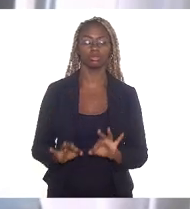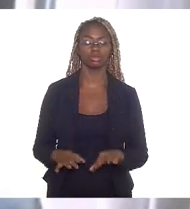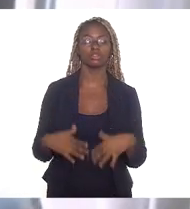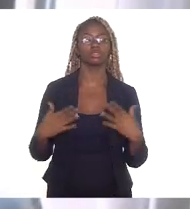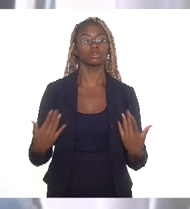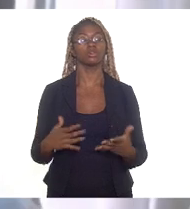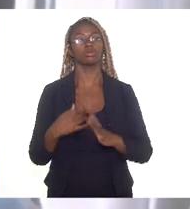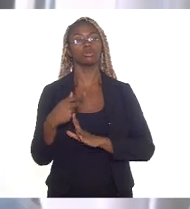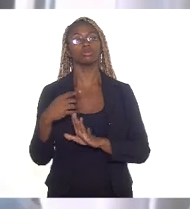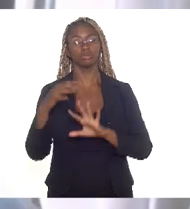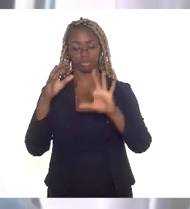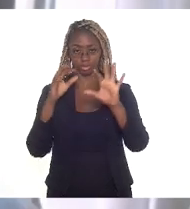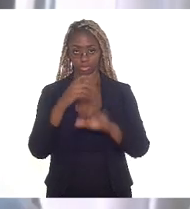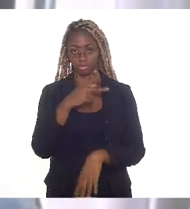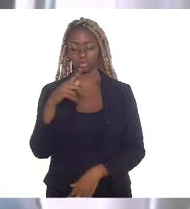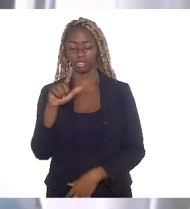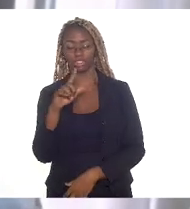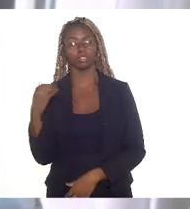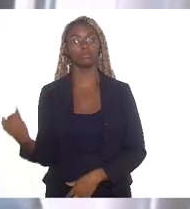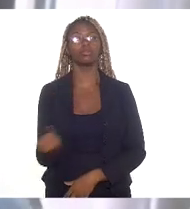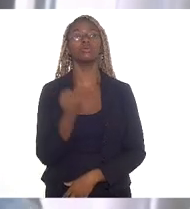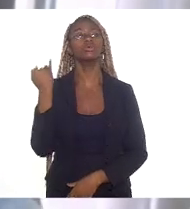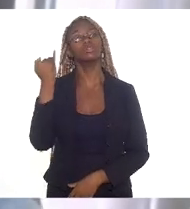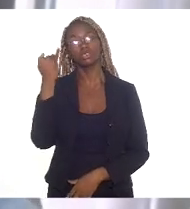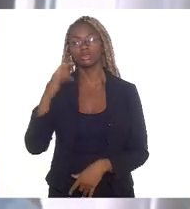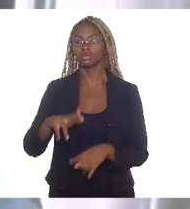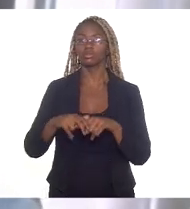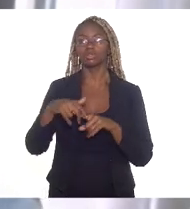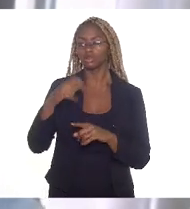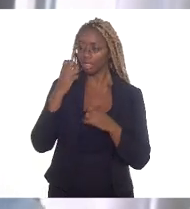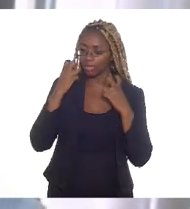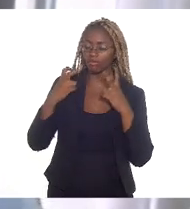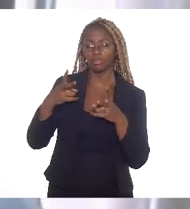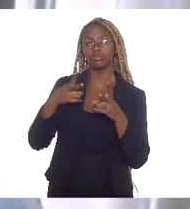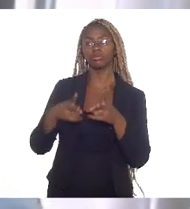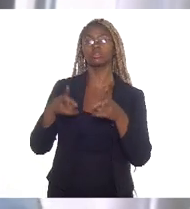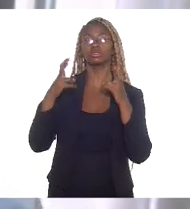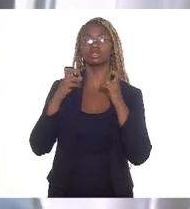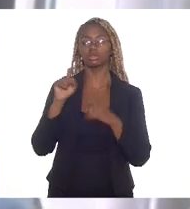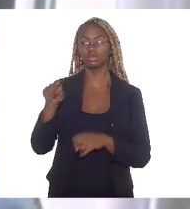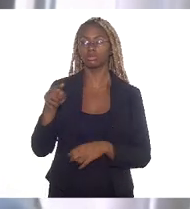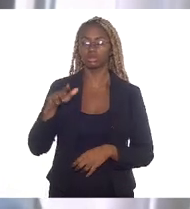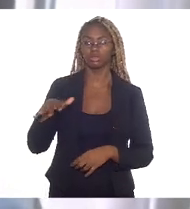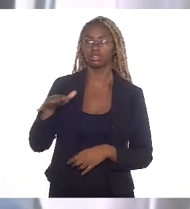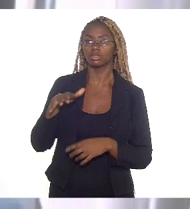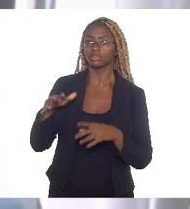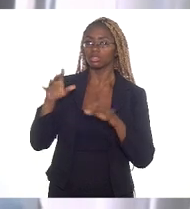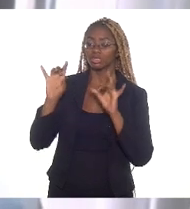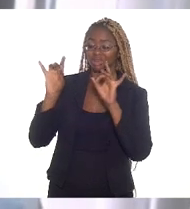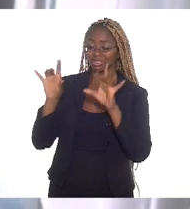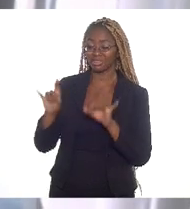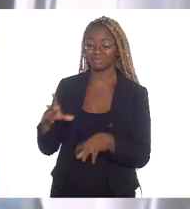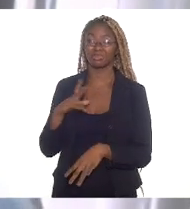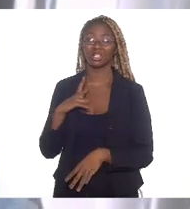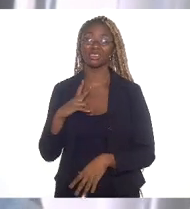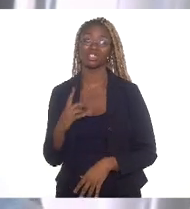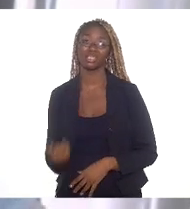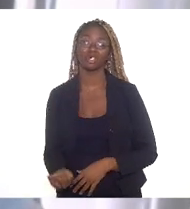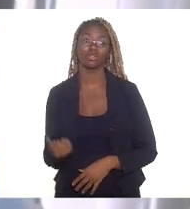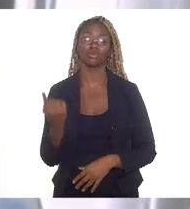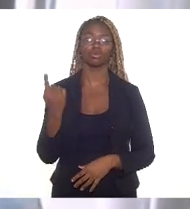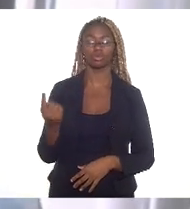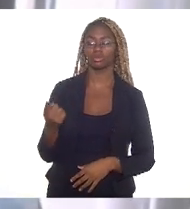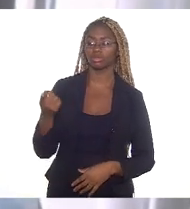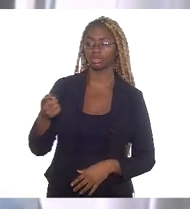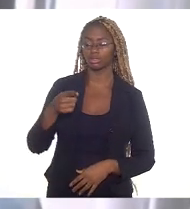muito importante, porque, na verdade, reconhece a situação específica, particular, singular,